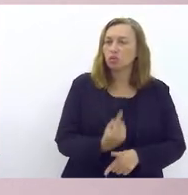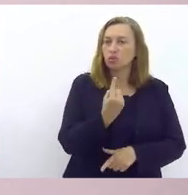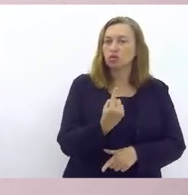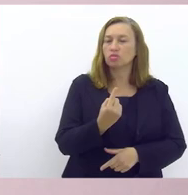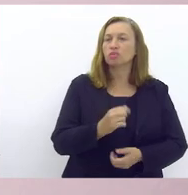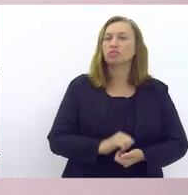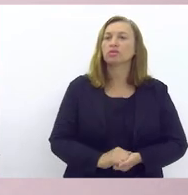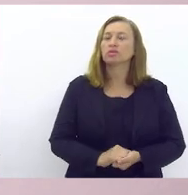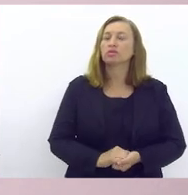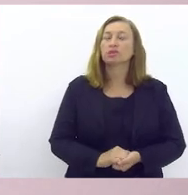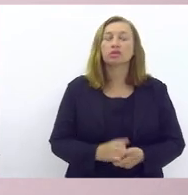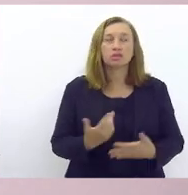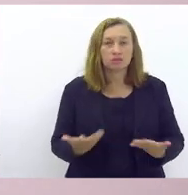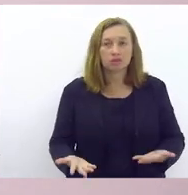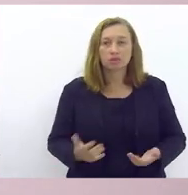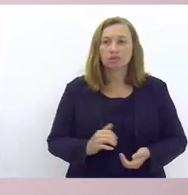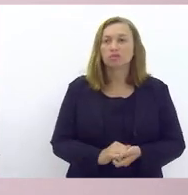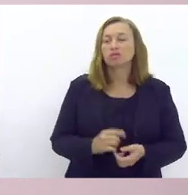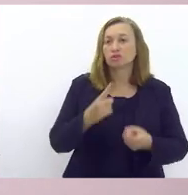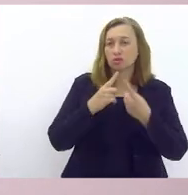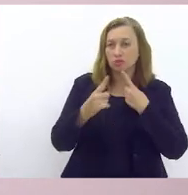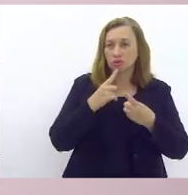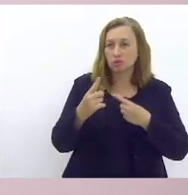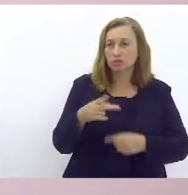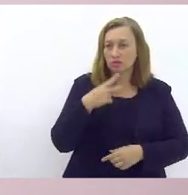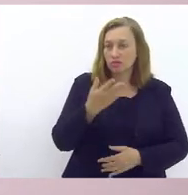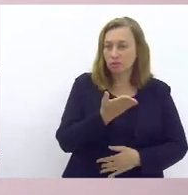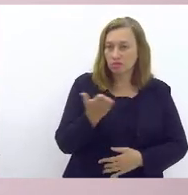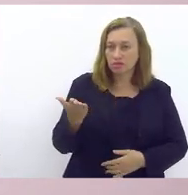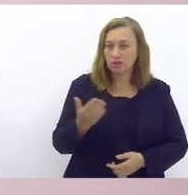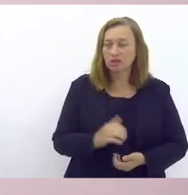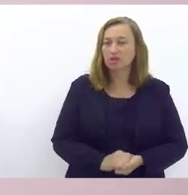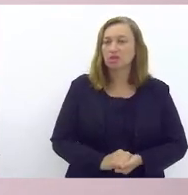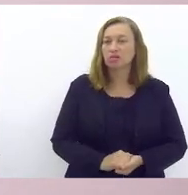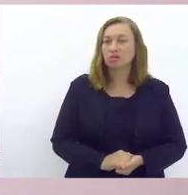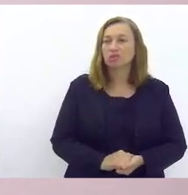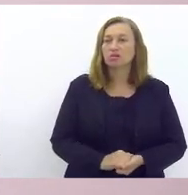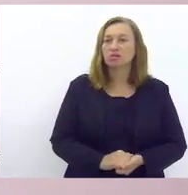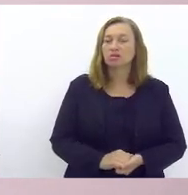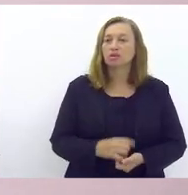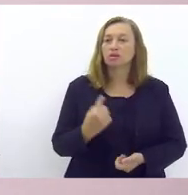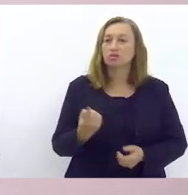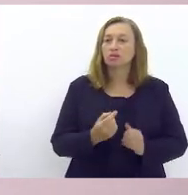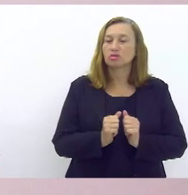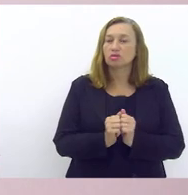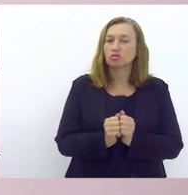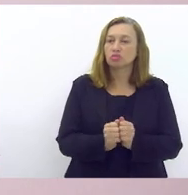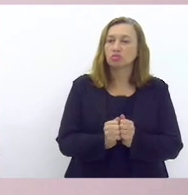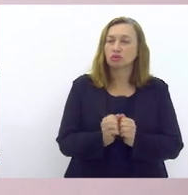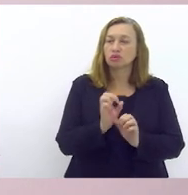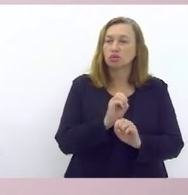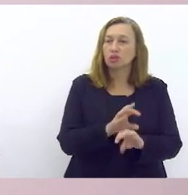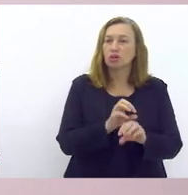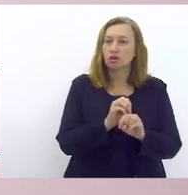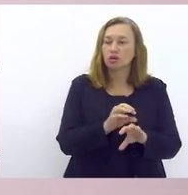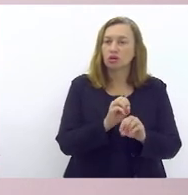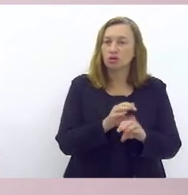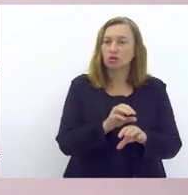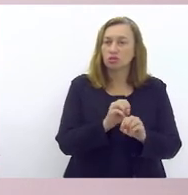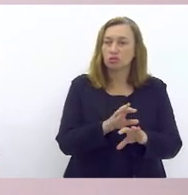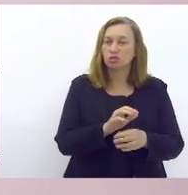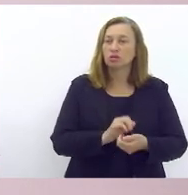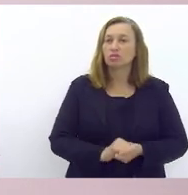Companheiros. Então, essa discussão que eu trago aqui para vocês. Somos todos educadores. Todos